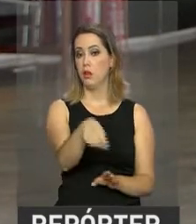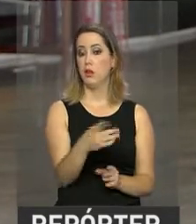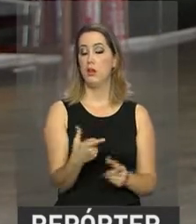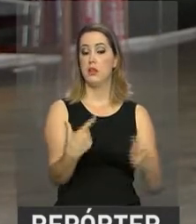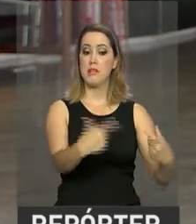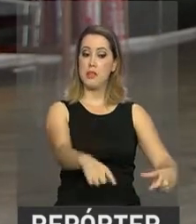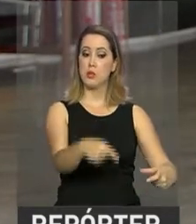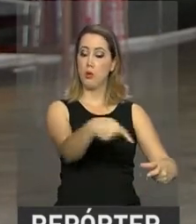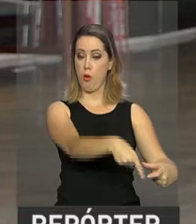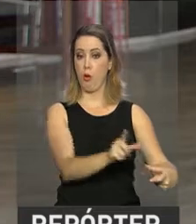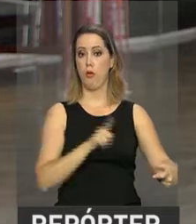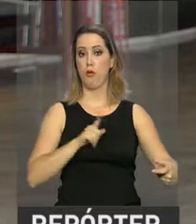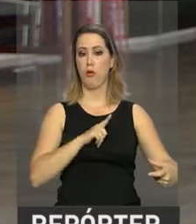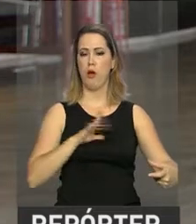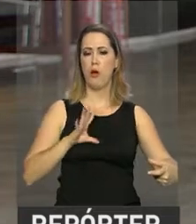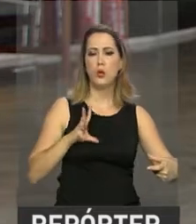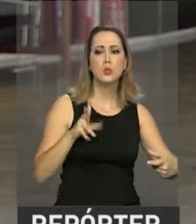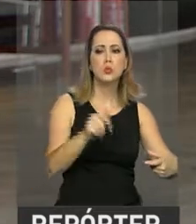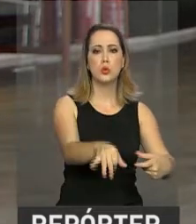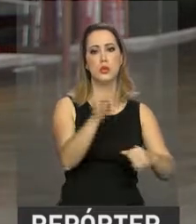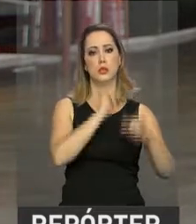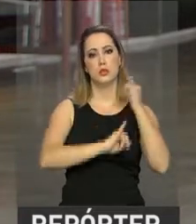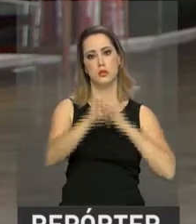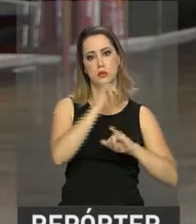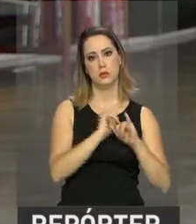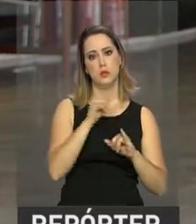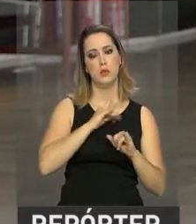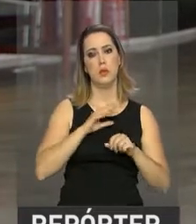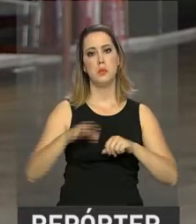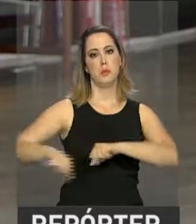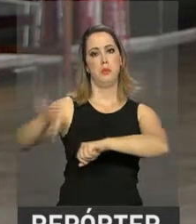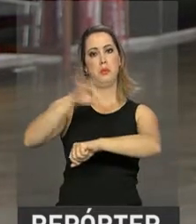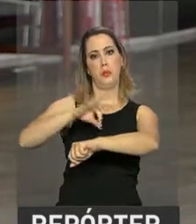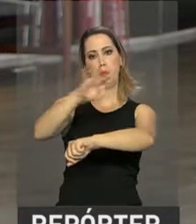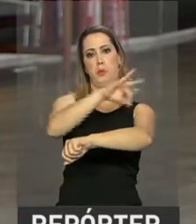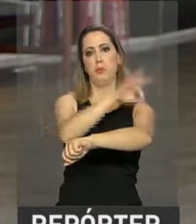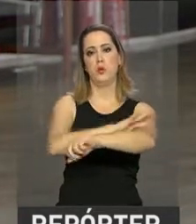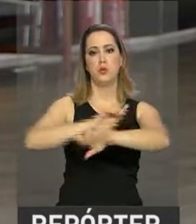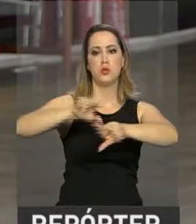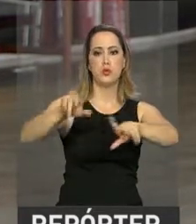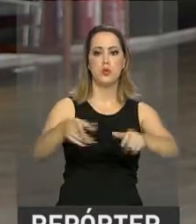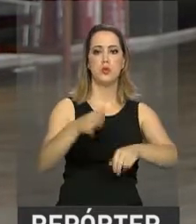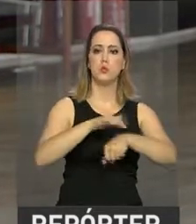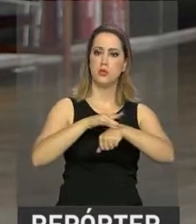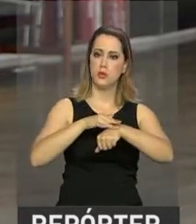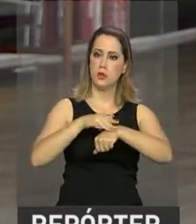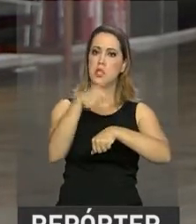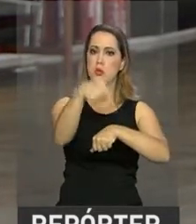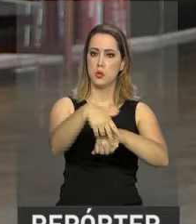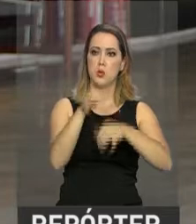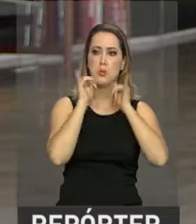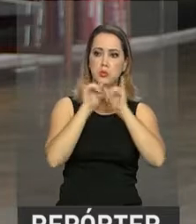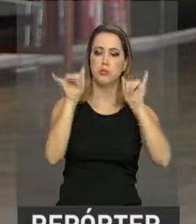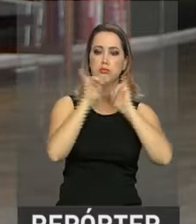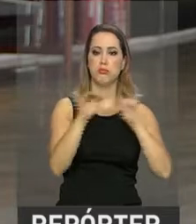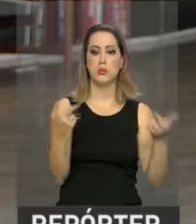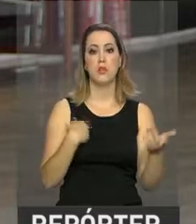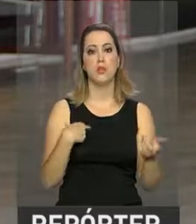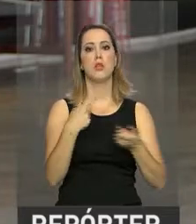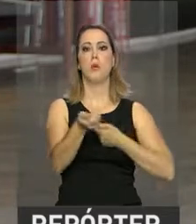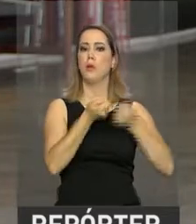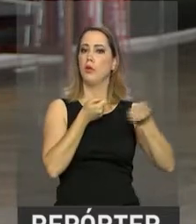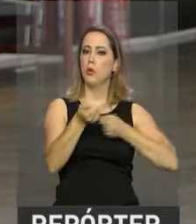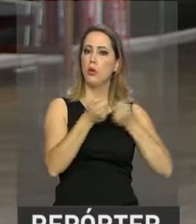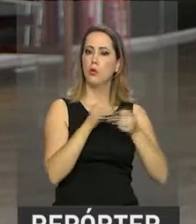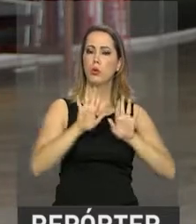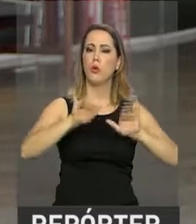todas as informações sobre o mosquito da dengue, as doenças transmitidas por ele. Também é lá que são definidas as diretrizes